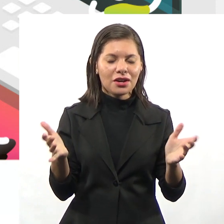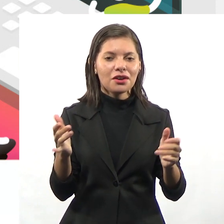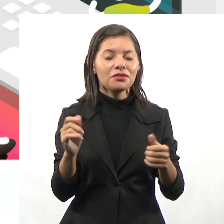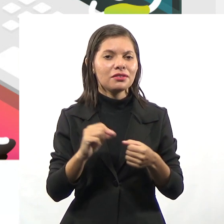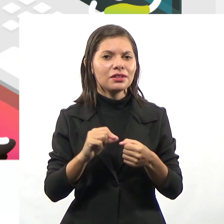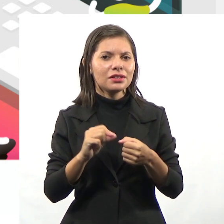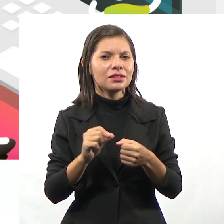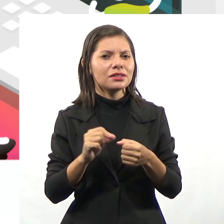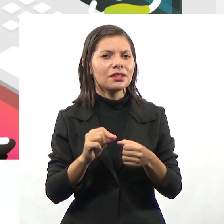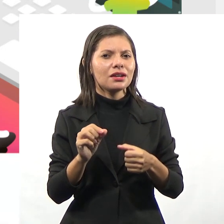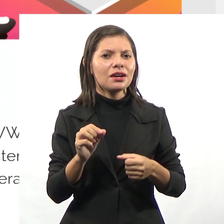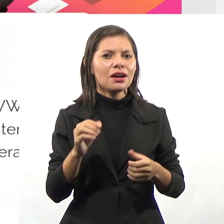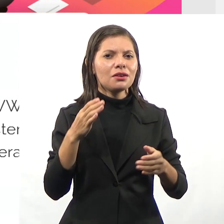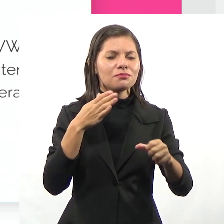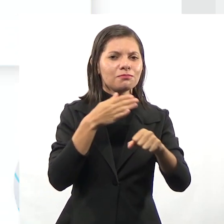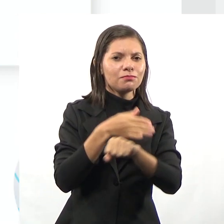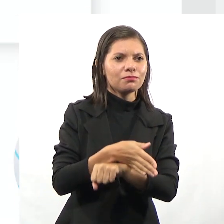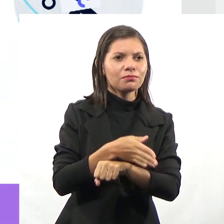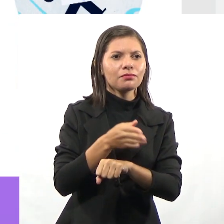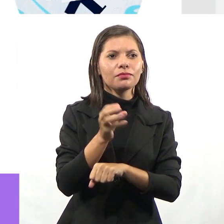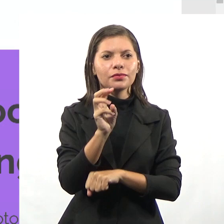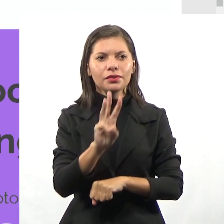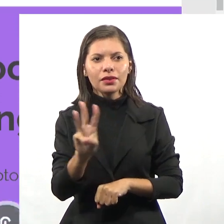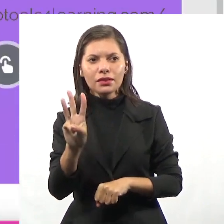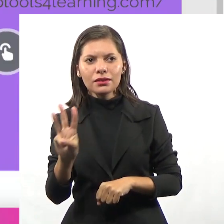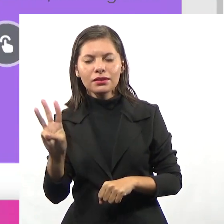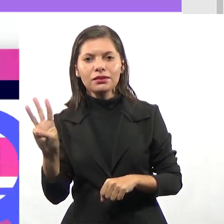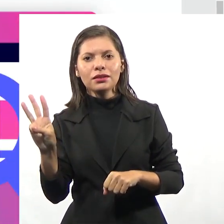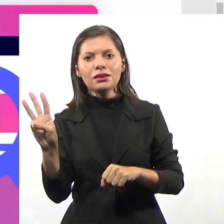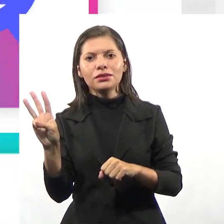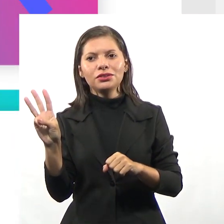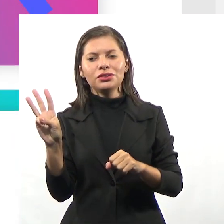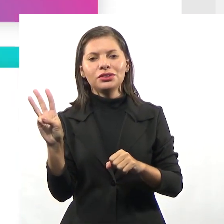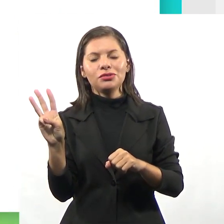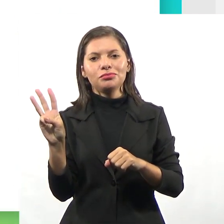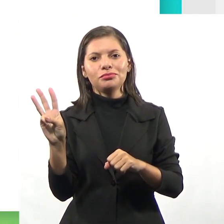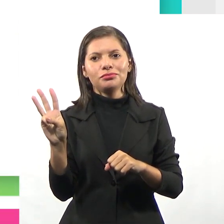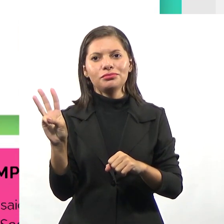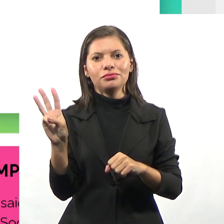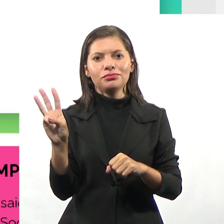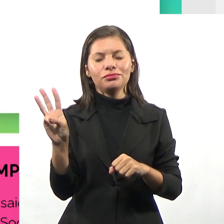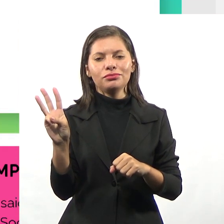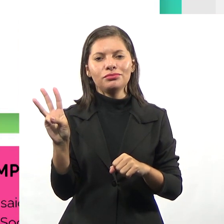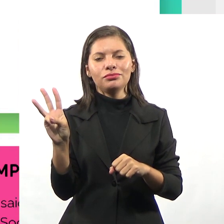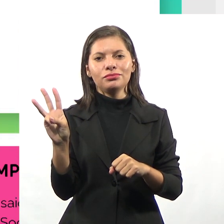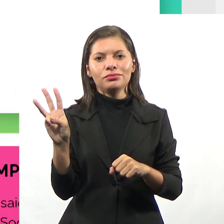deve ter passado por isso. Ao acessar um site e o site estava fora do ar.